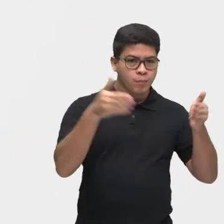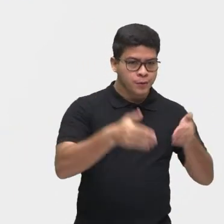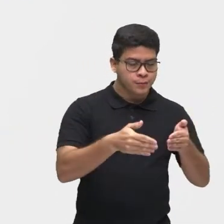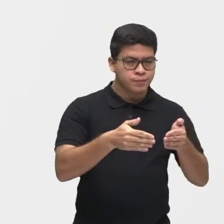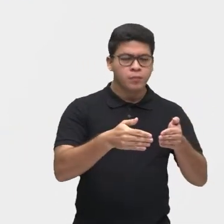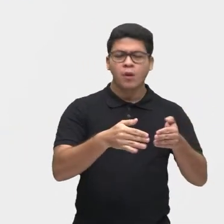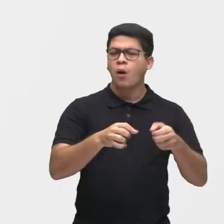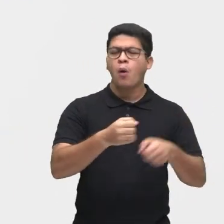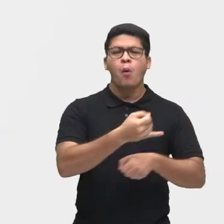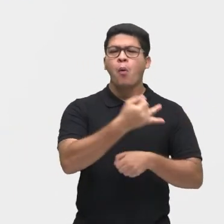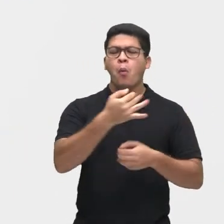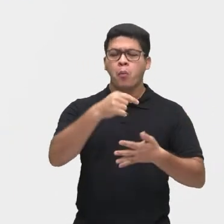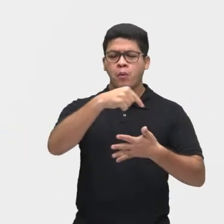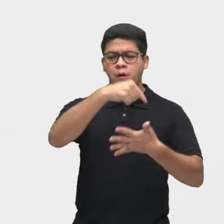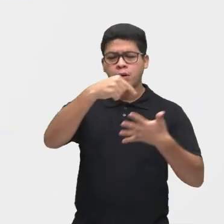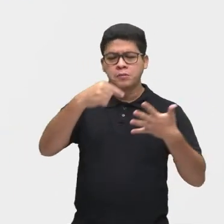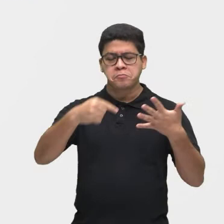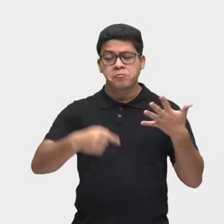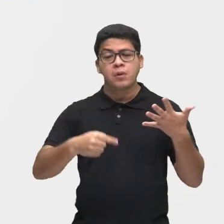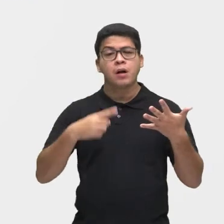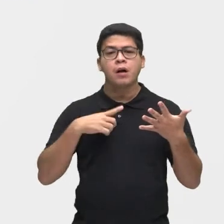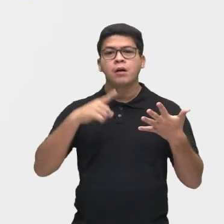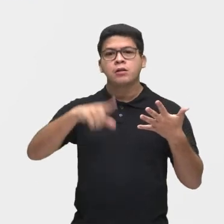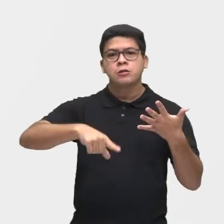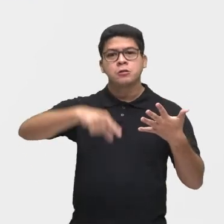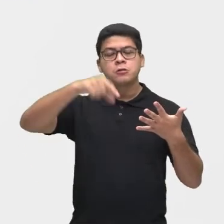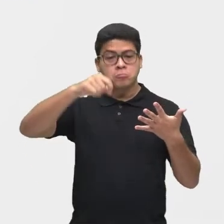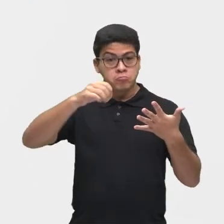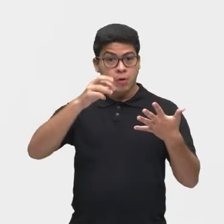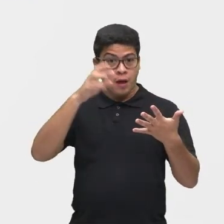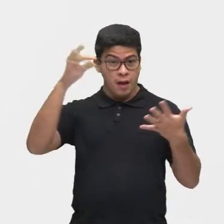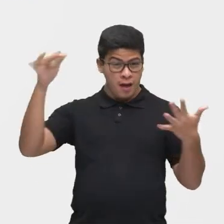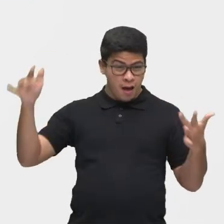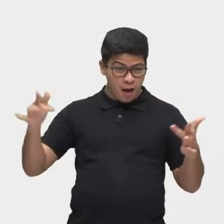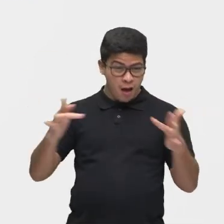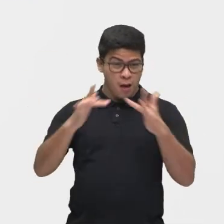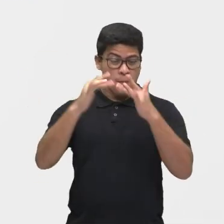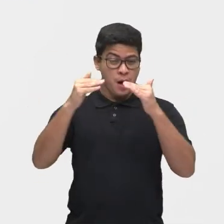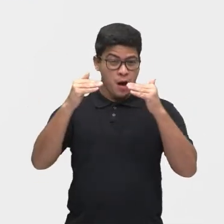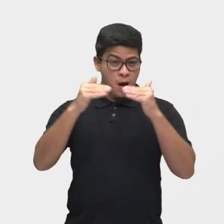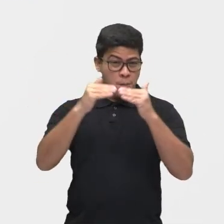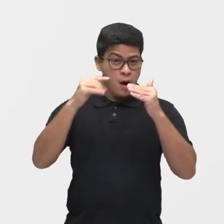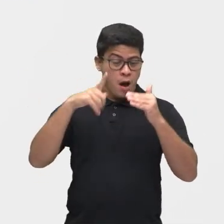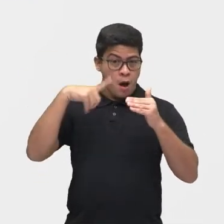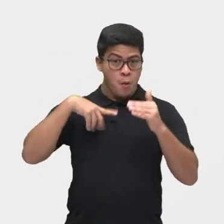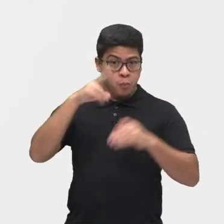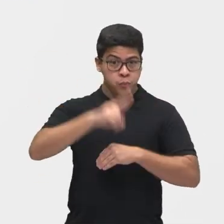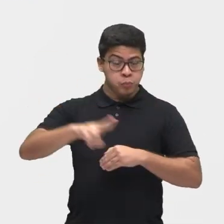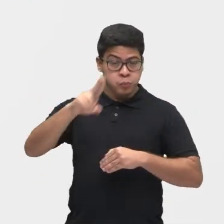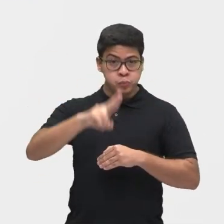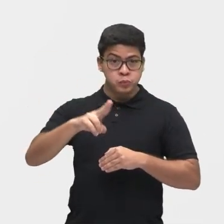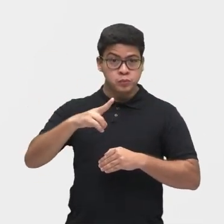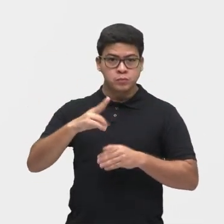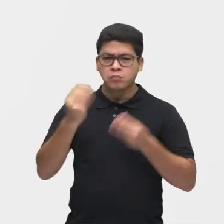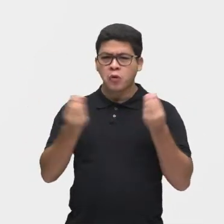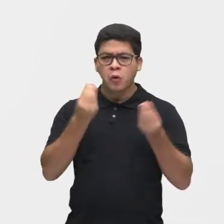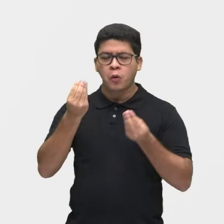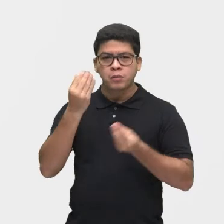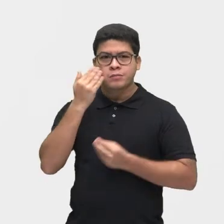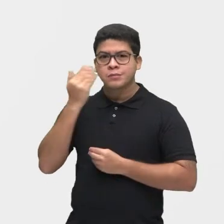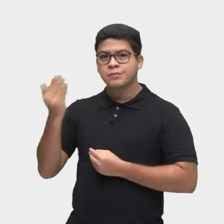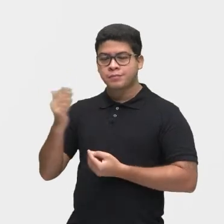Qual das alternativas abaixo tem a relação correta de aparelhos usados nesta modalidade? Nós temos